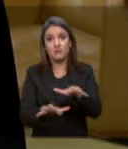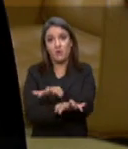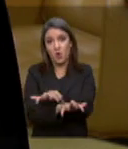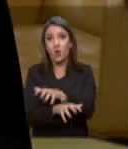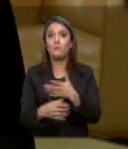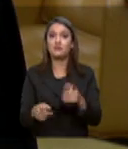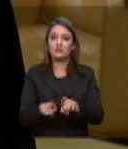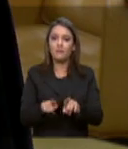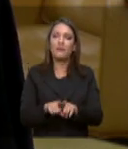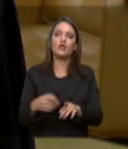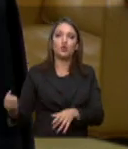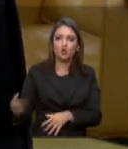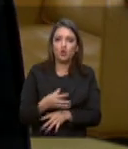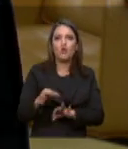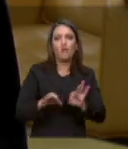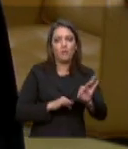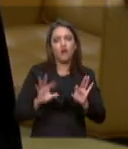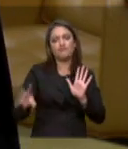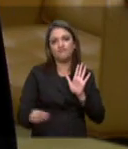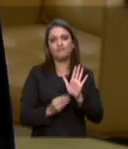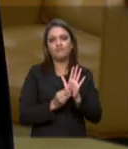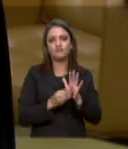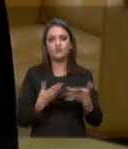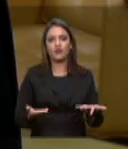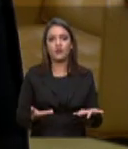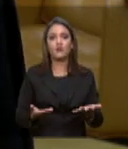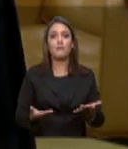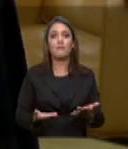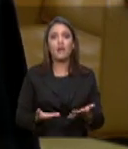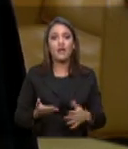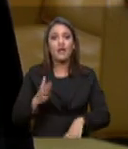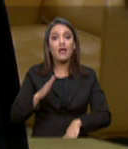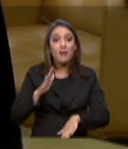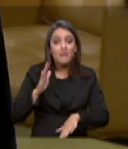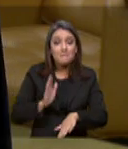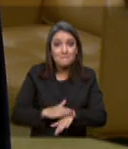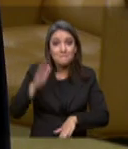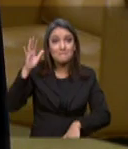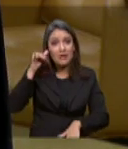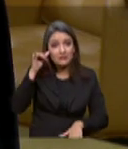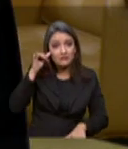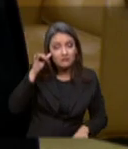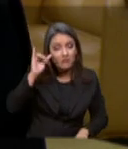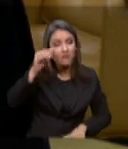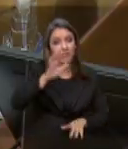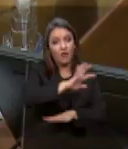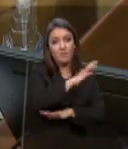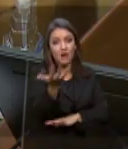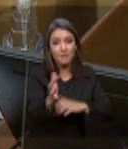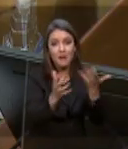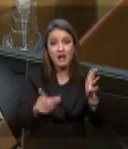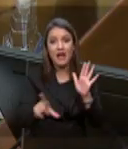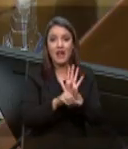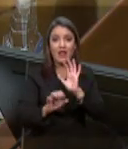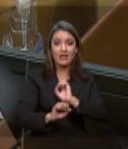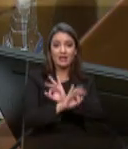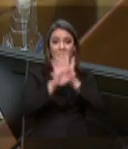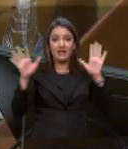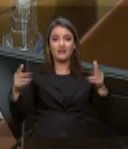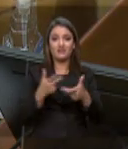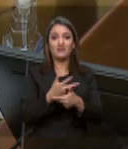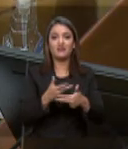feito pelo novo plano, expandindo o combate ao desmatamento, além de ter estabelecido de forma mais clara linhas de ação